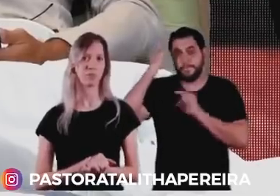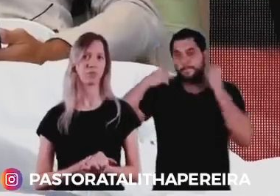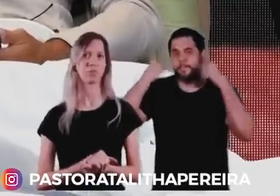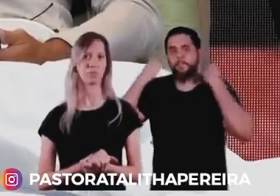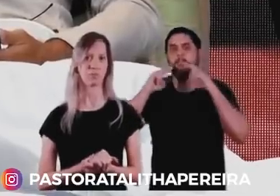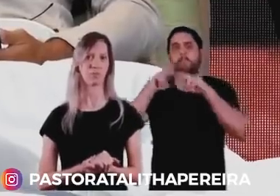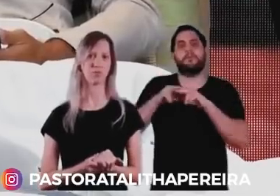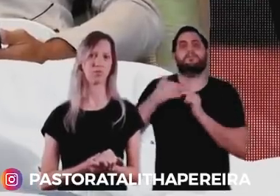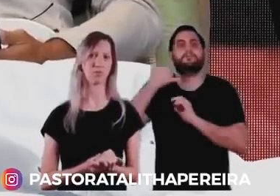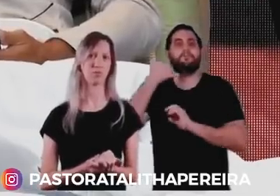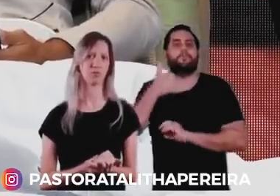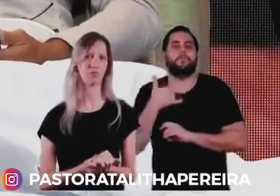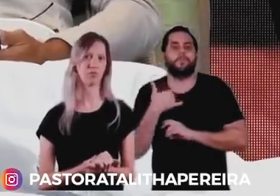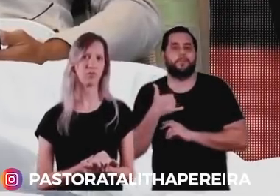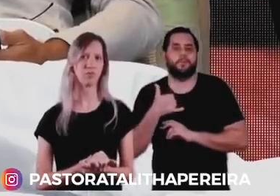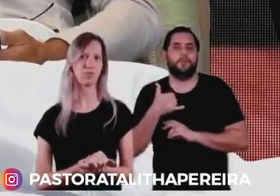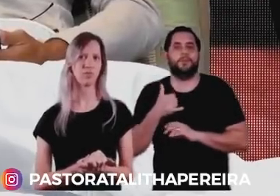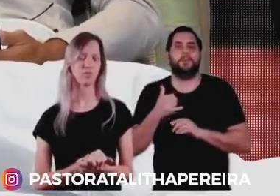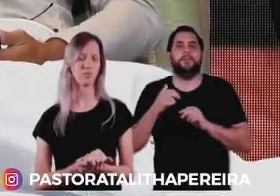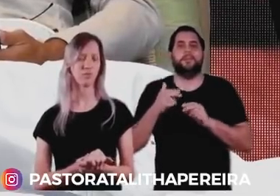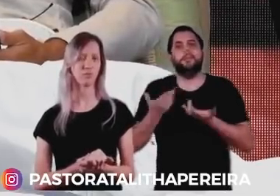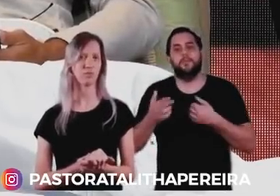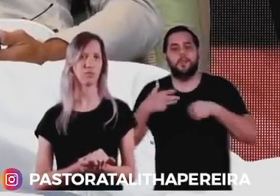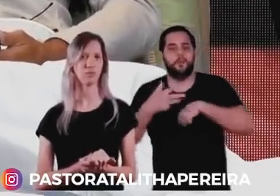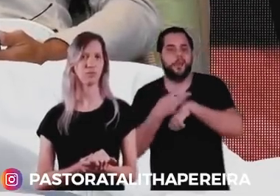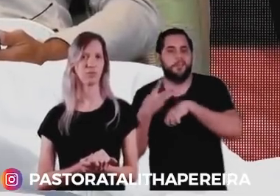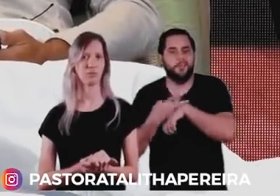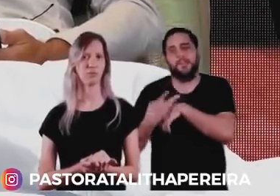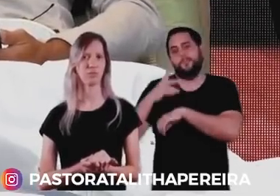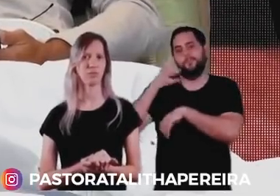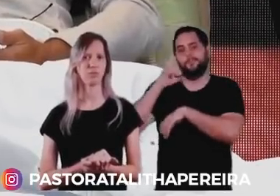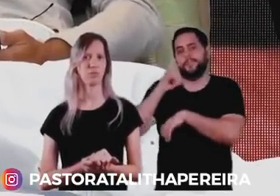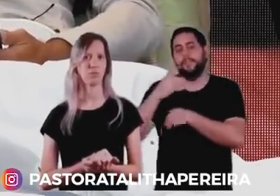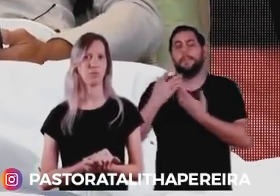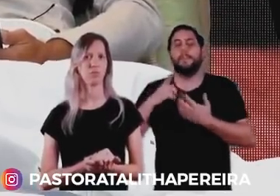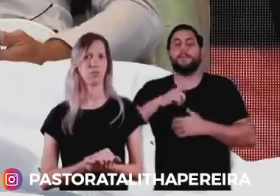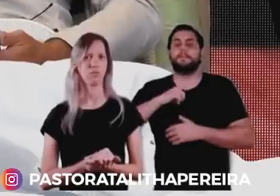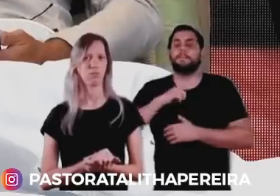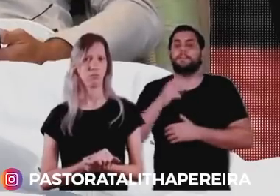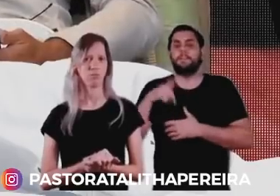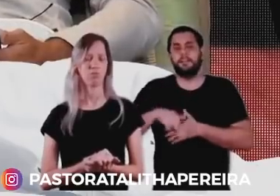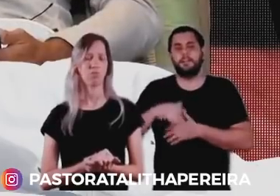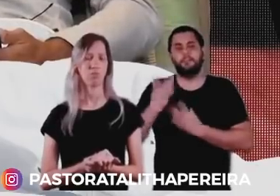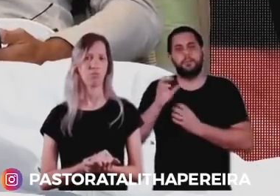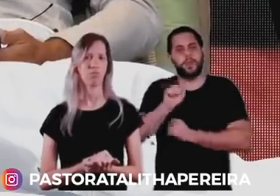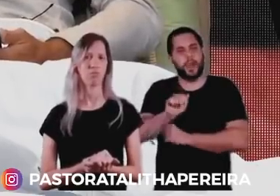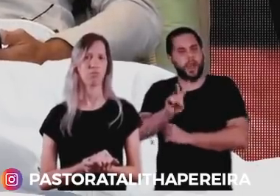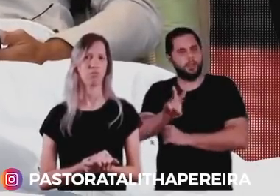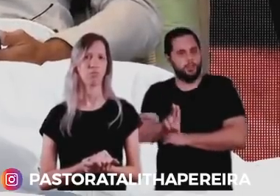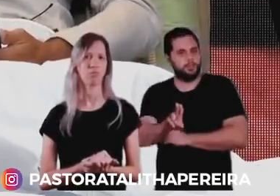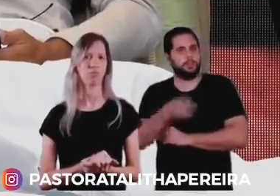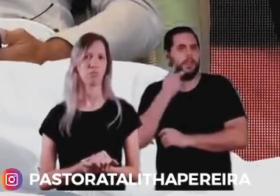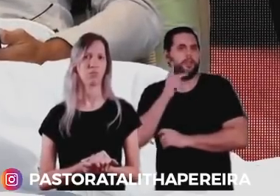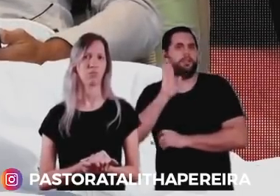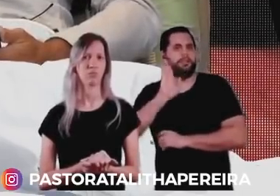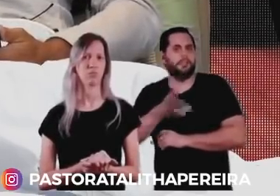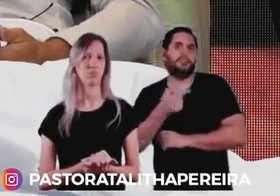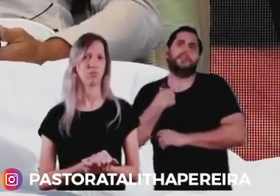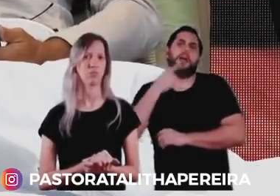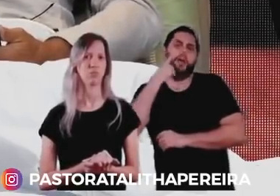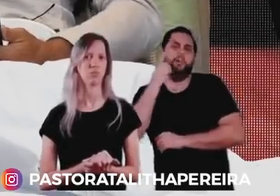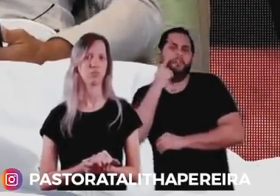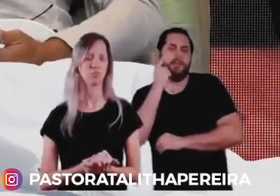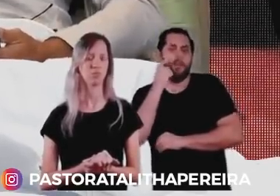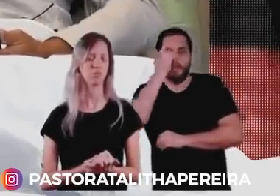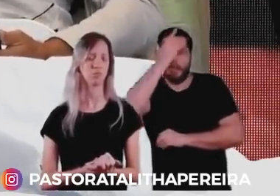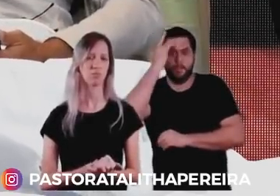conta de celular, por conta da rede social. Uma vez aqui, até no Amoradores, eu disse, gente, eu presenciei uma cena,